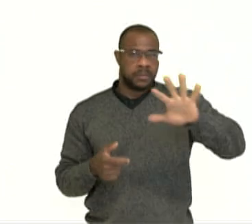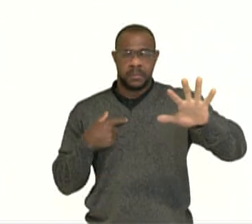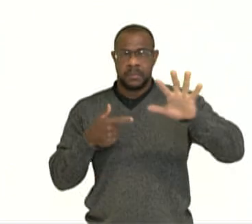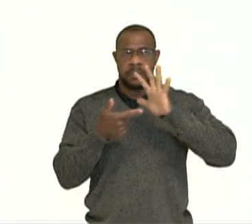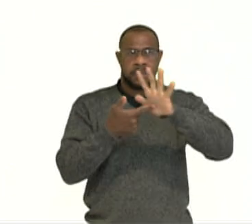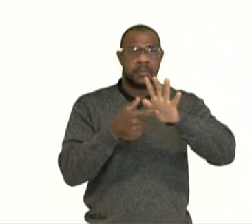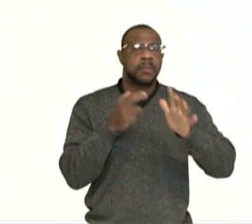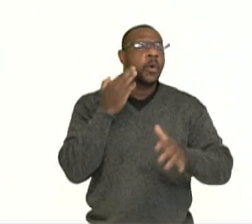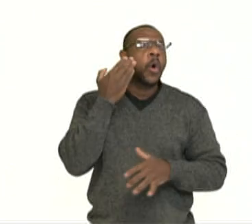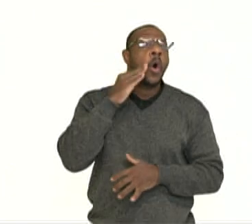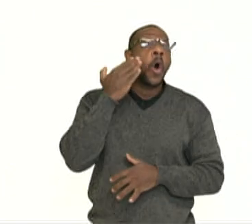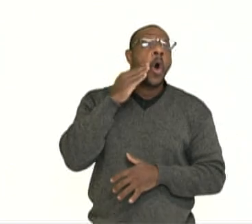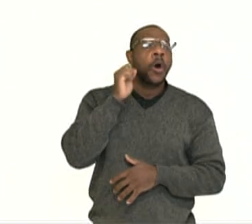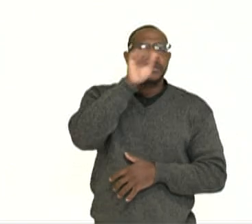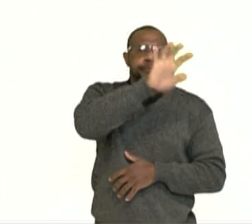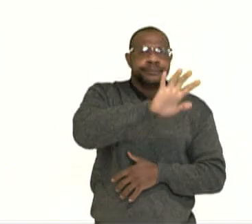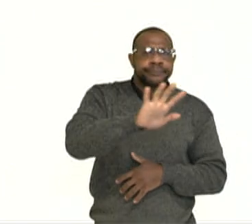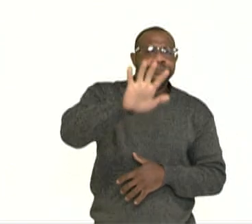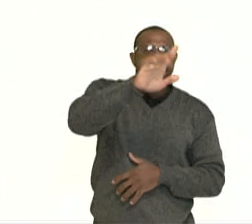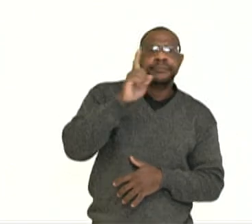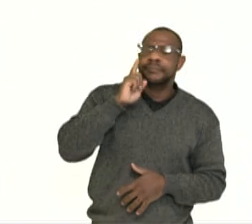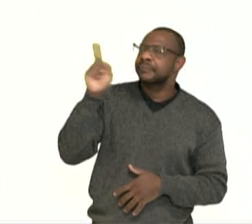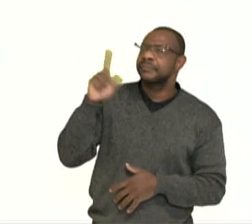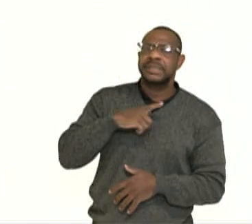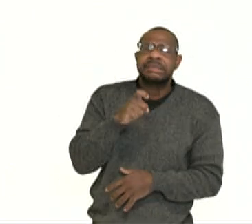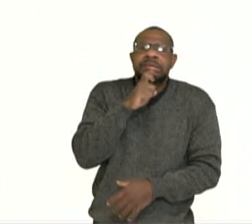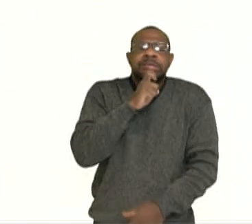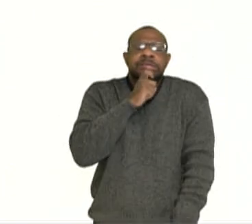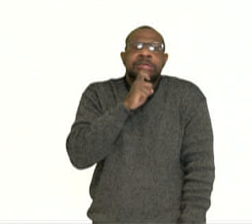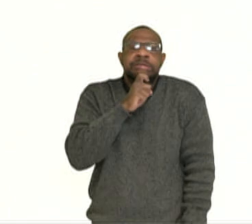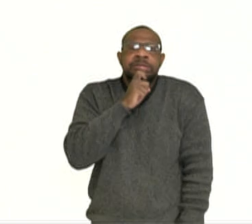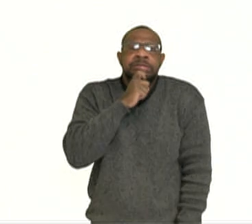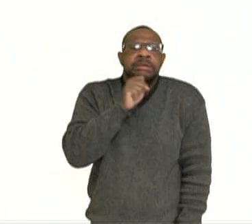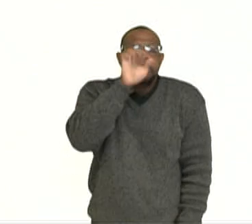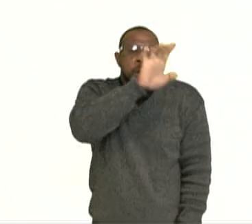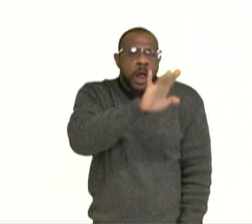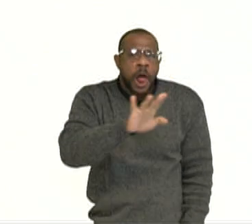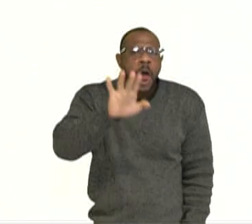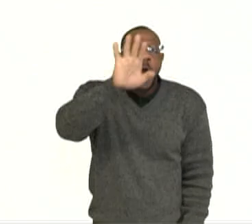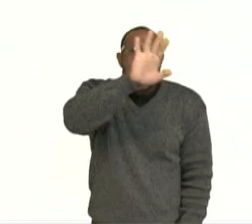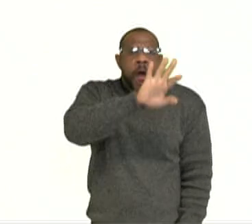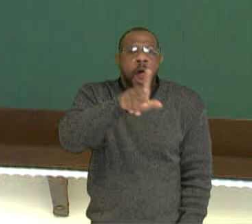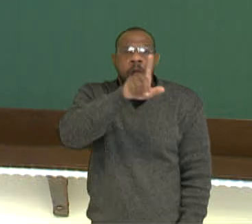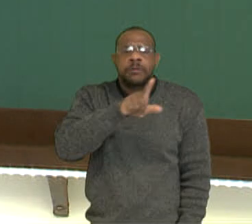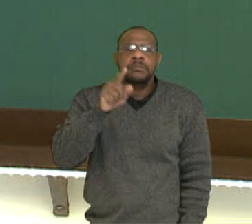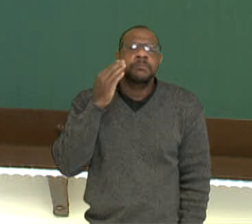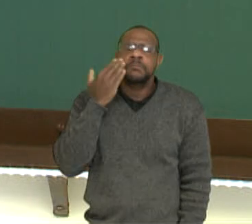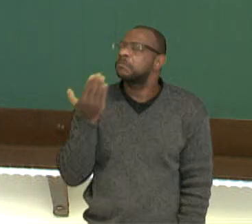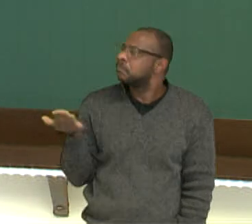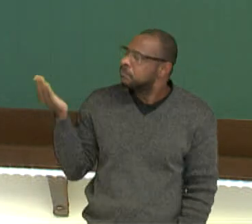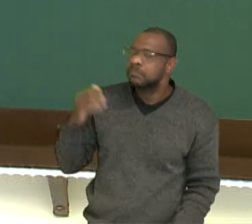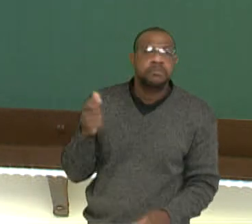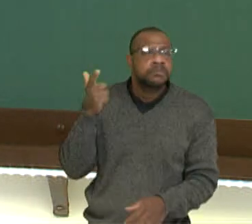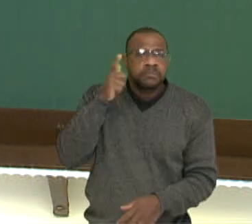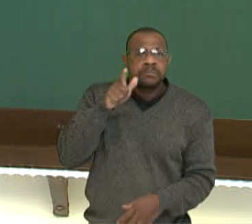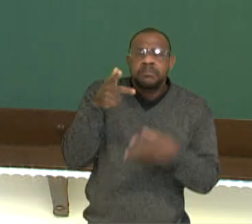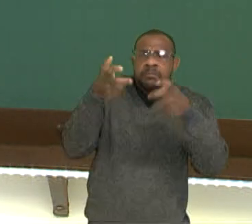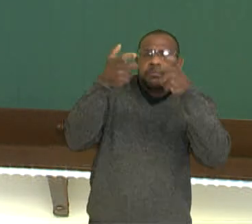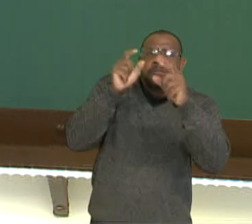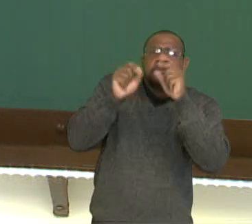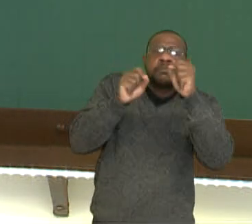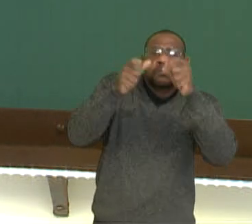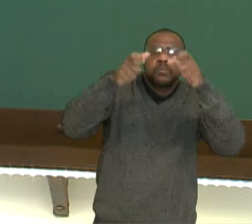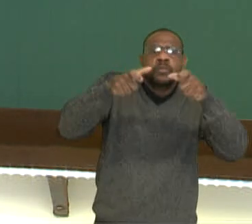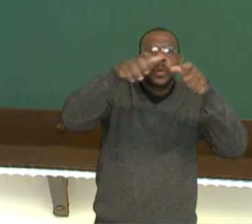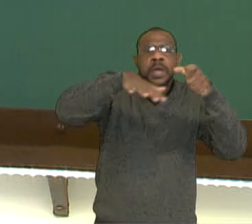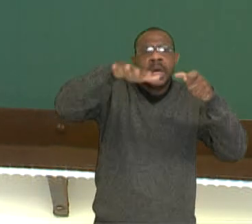cor rosa, onde nós temos ali o clima frio identificado. Então nós estamos conseguindo perceber uma